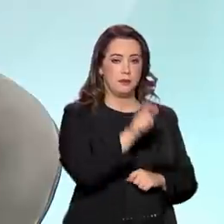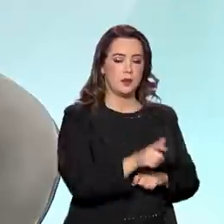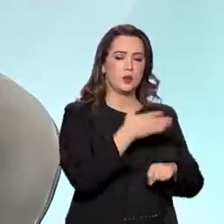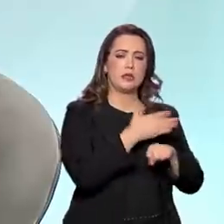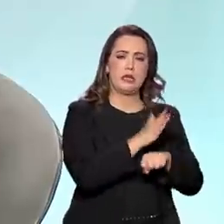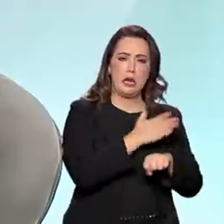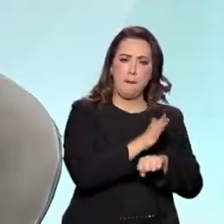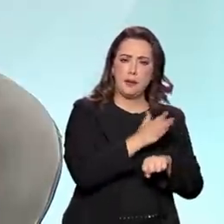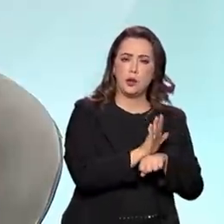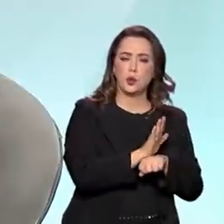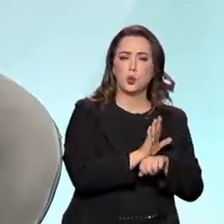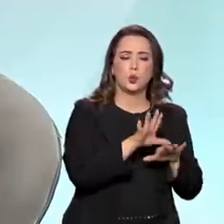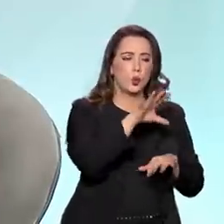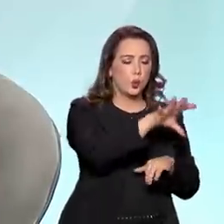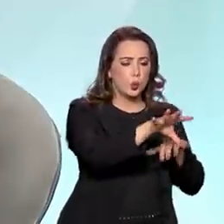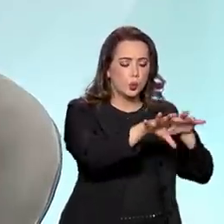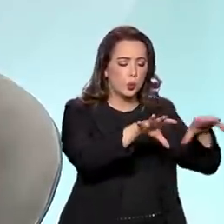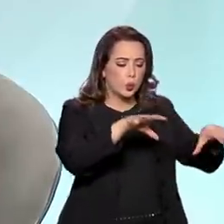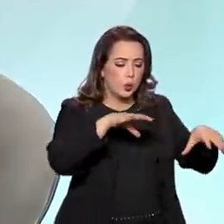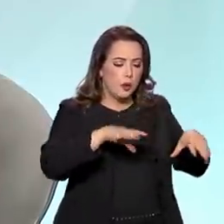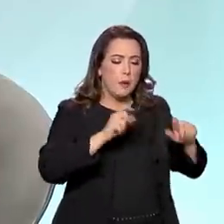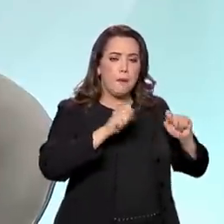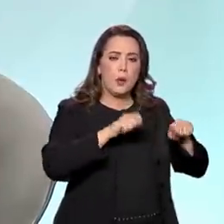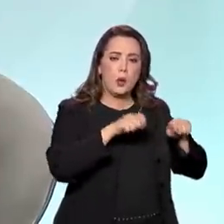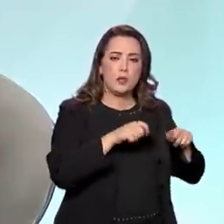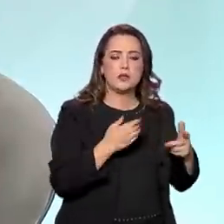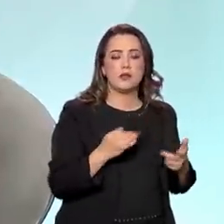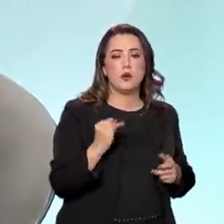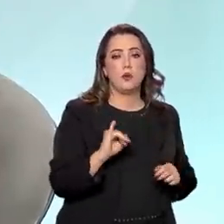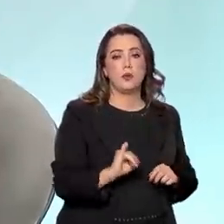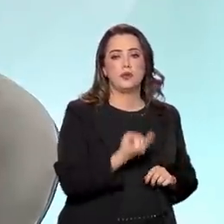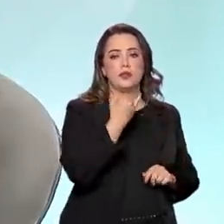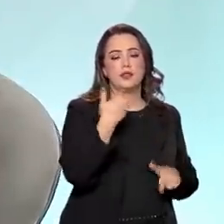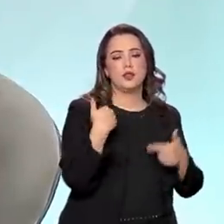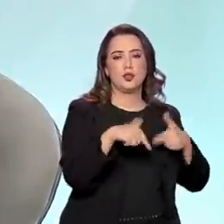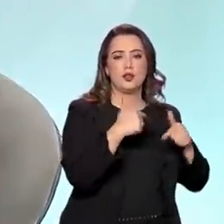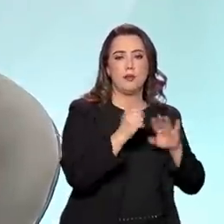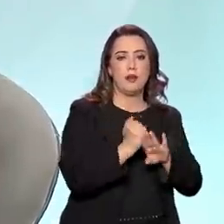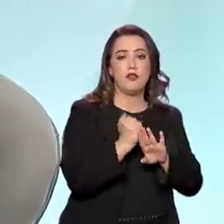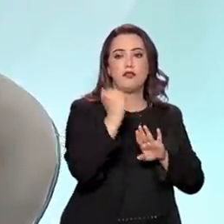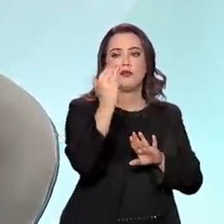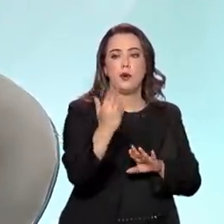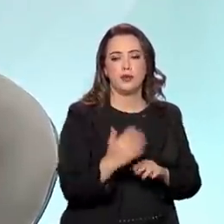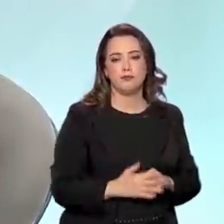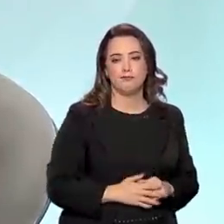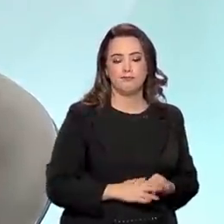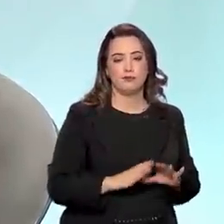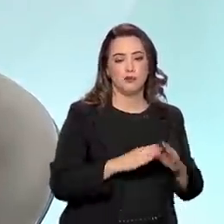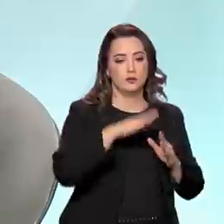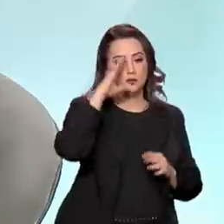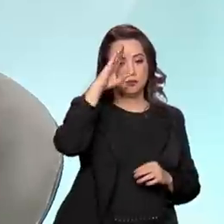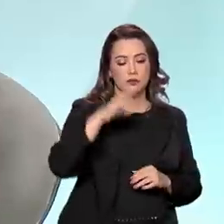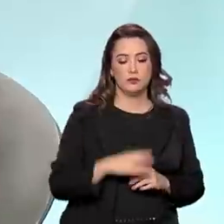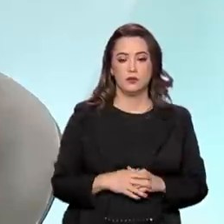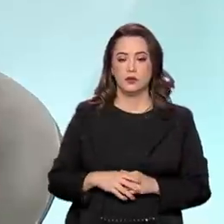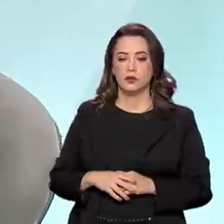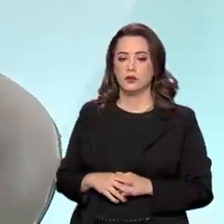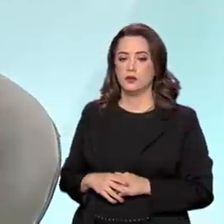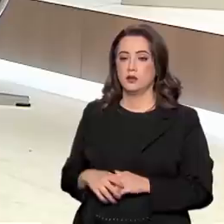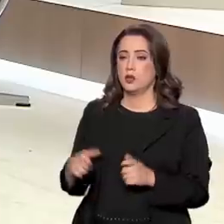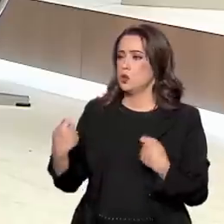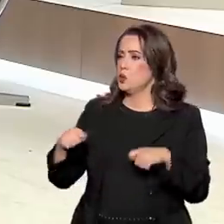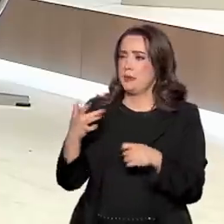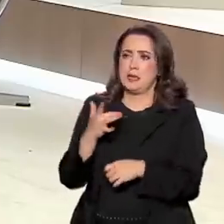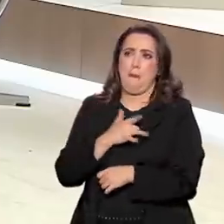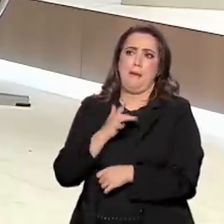se pode ficar em alguma área que depois ele possa aproveitar isso é depois que ele sai com licenciado você até